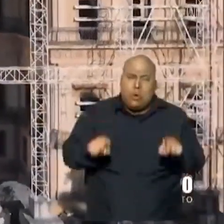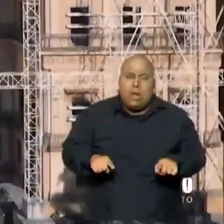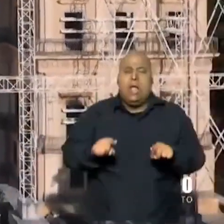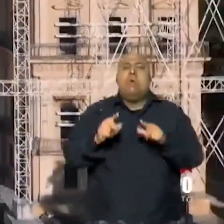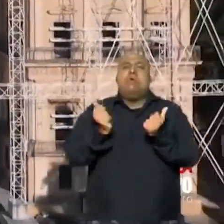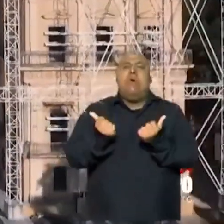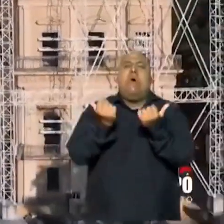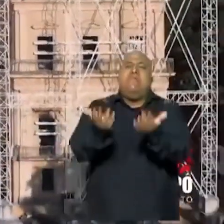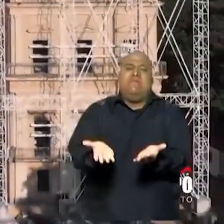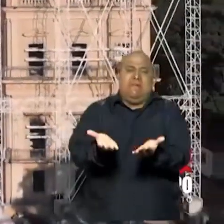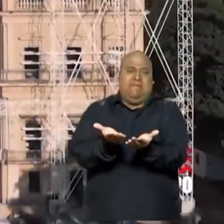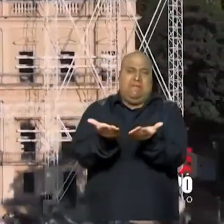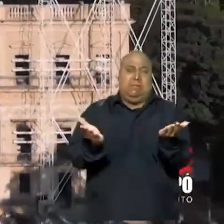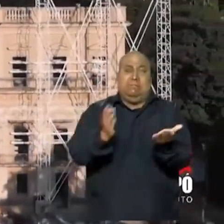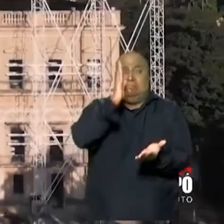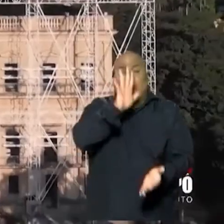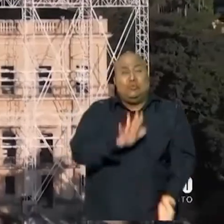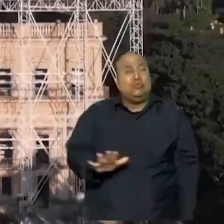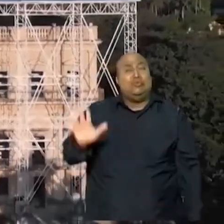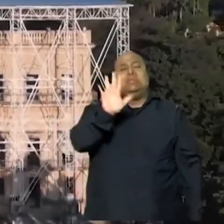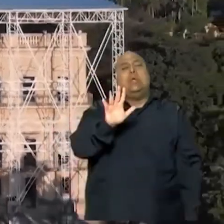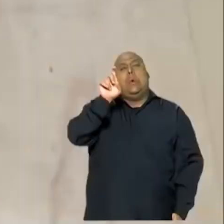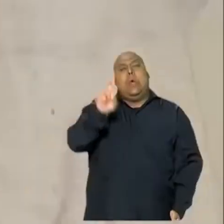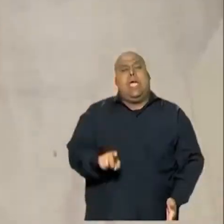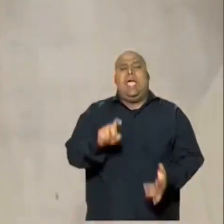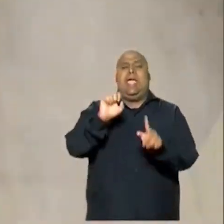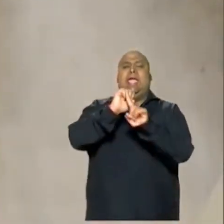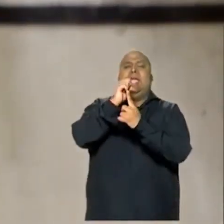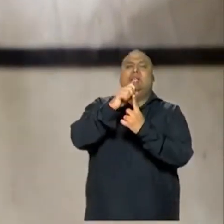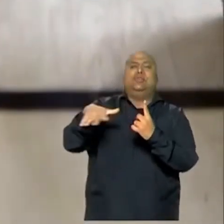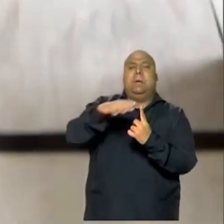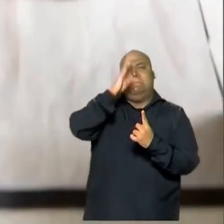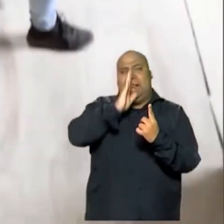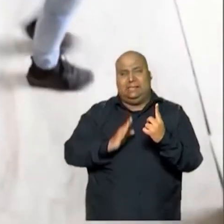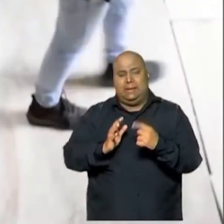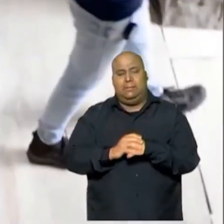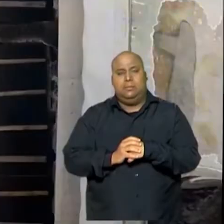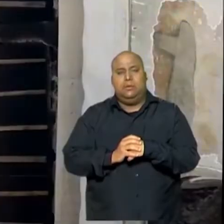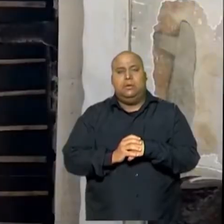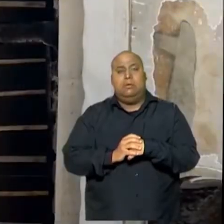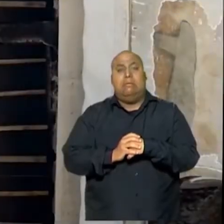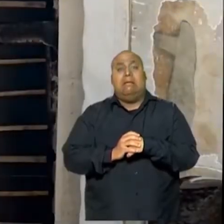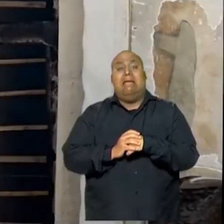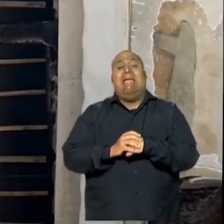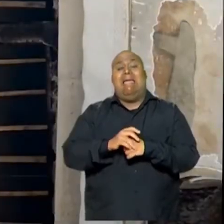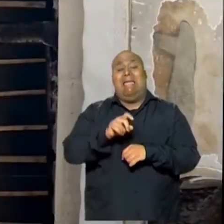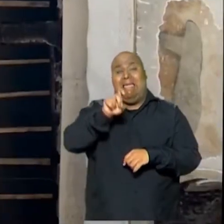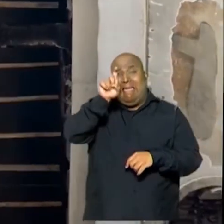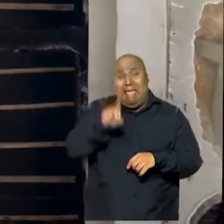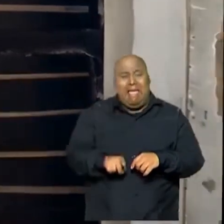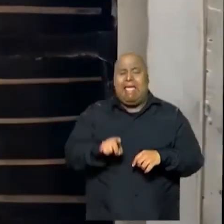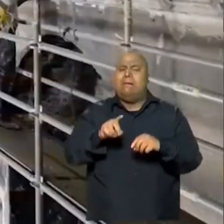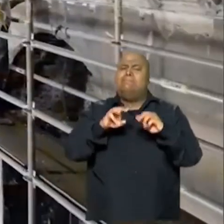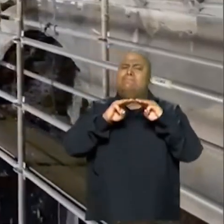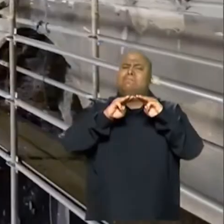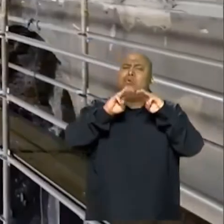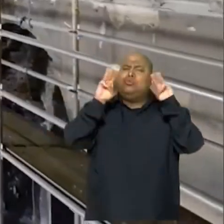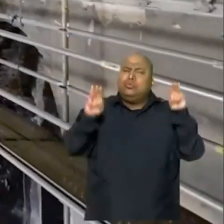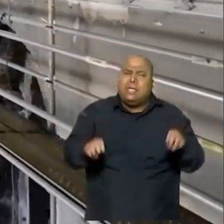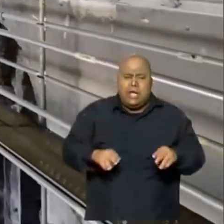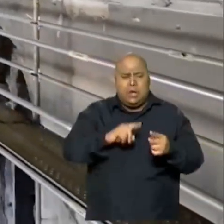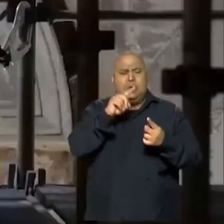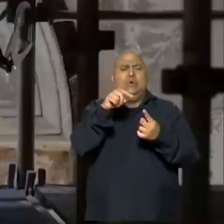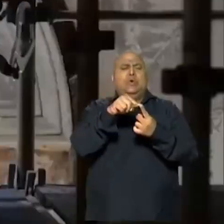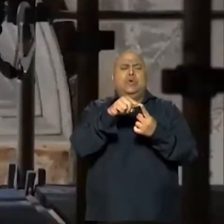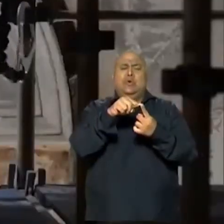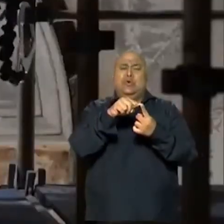devolver o Museu Nacional o quanto antes para a sociedade brasileira. Dentro desse contexto, as obras físicas, as